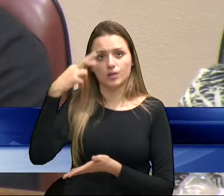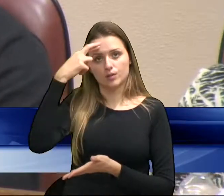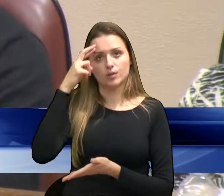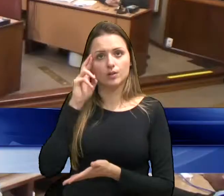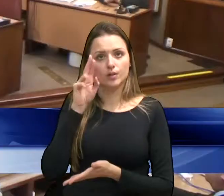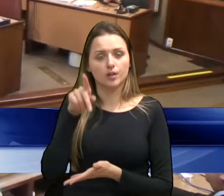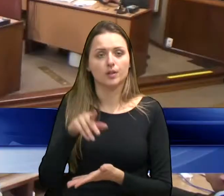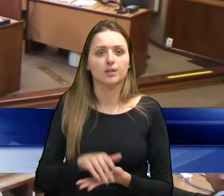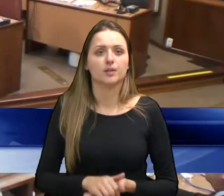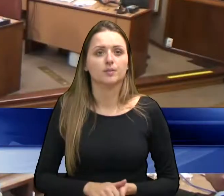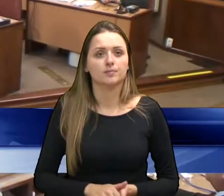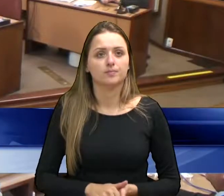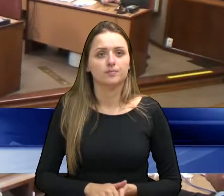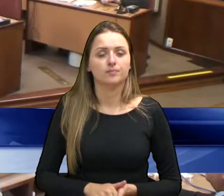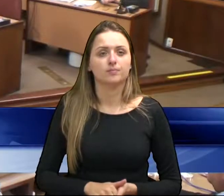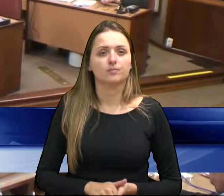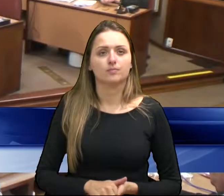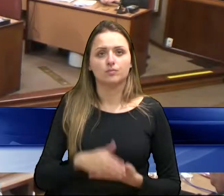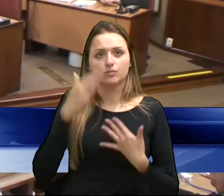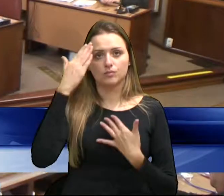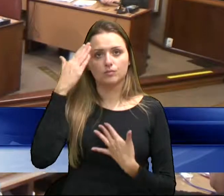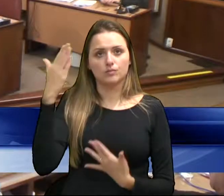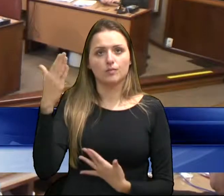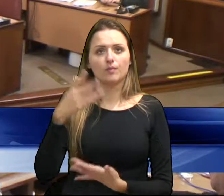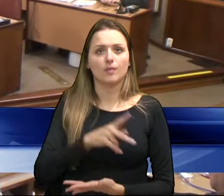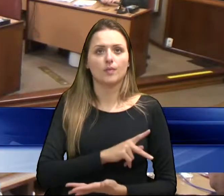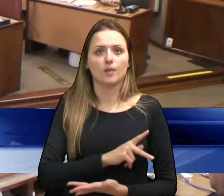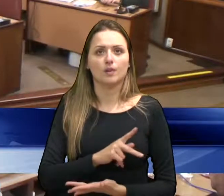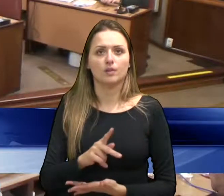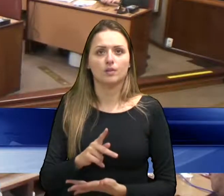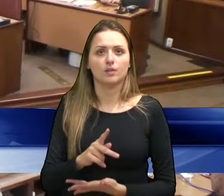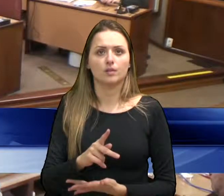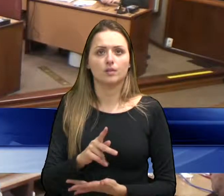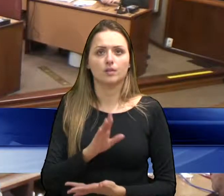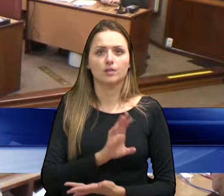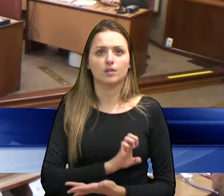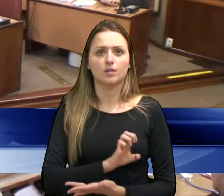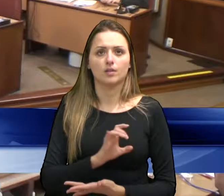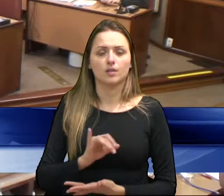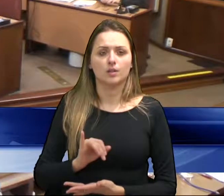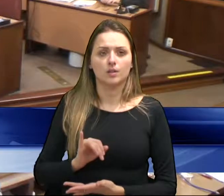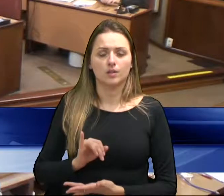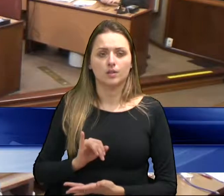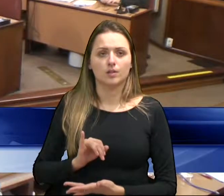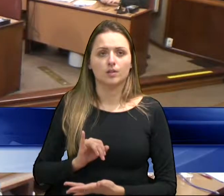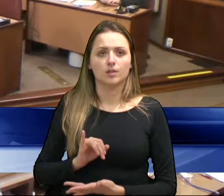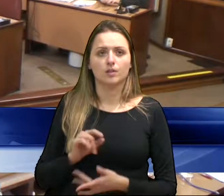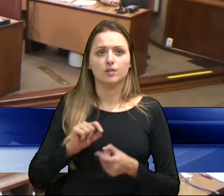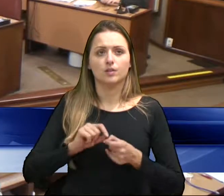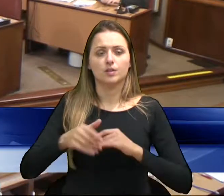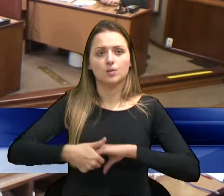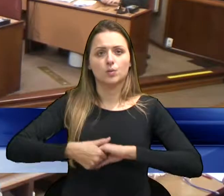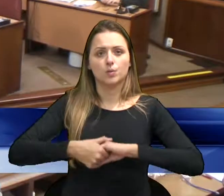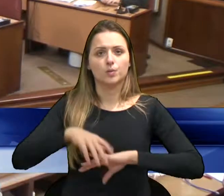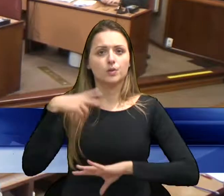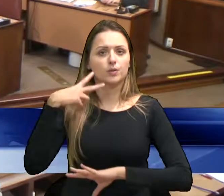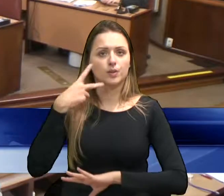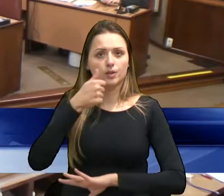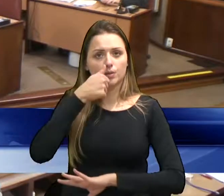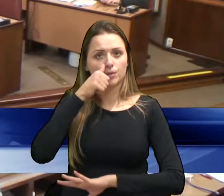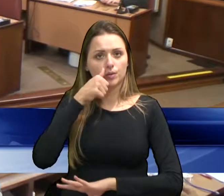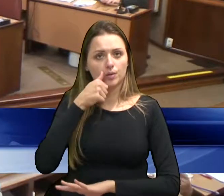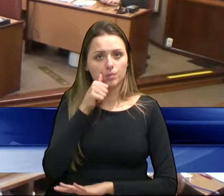Bueno. Obrigado, presidente Ed Carlos. Quero fazer uma saudação ao colega vereadora Paula